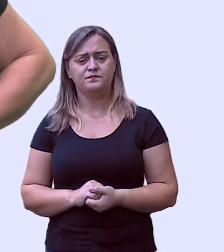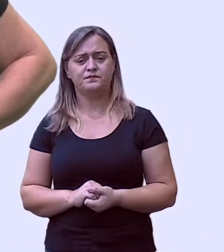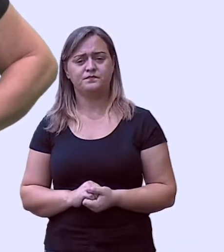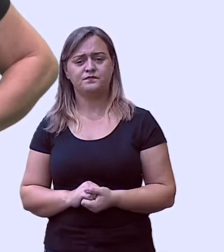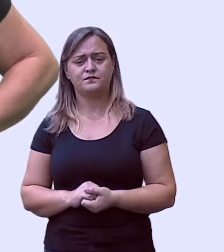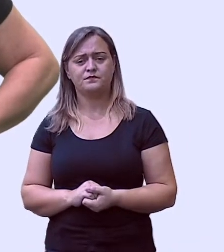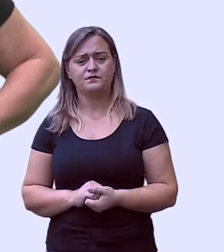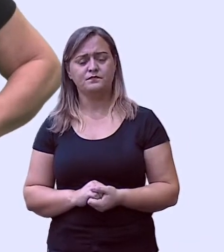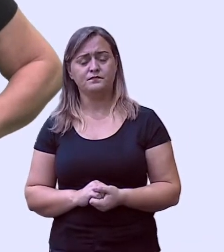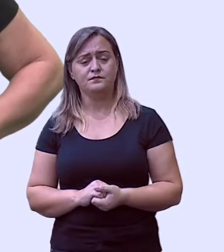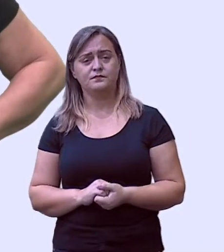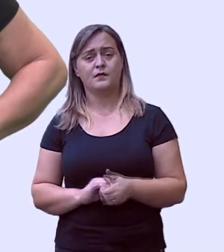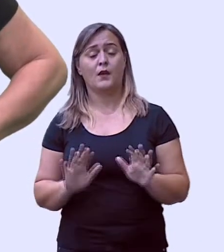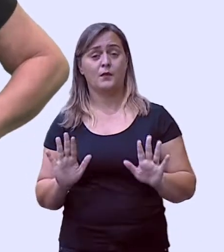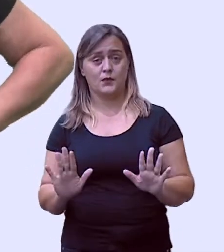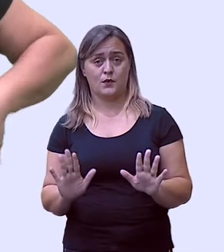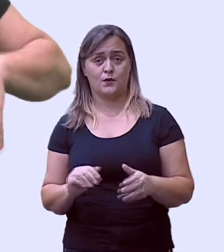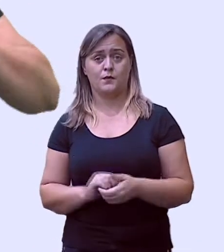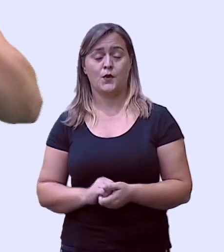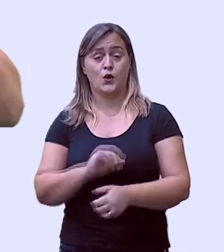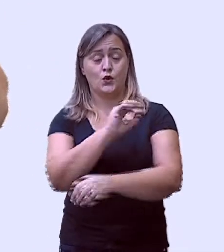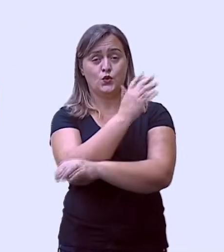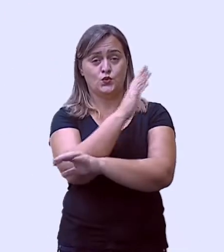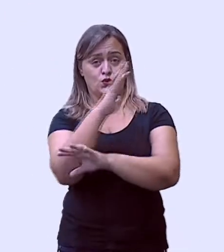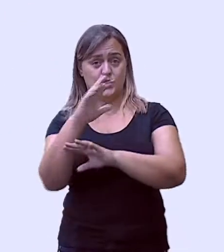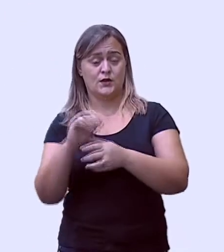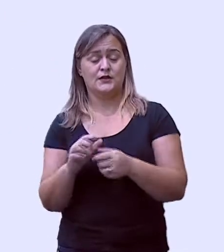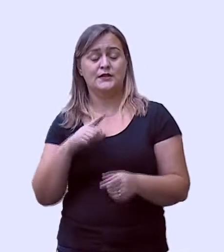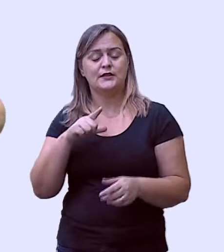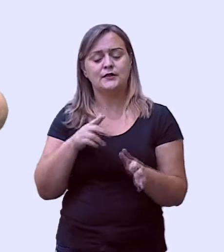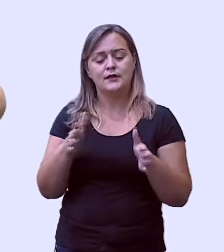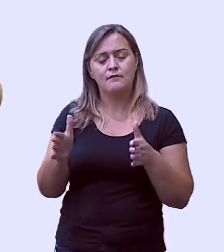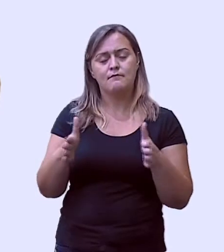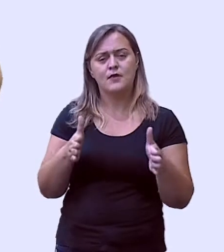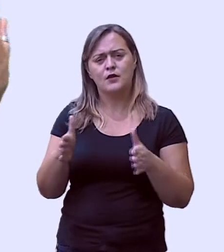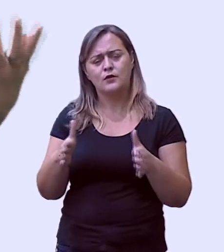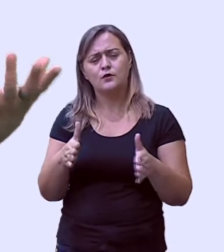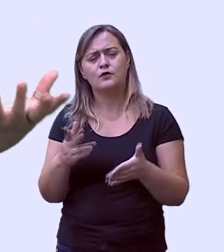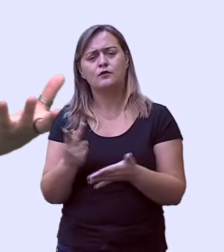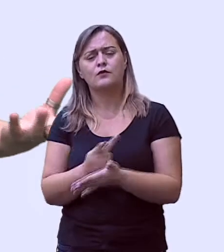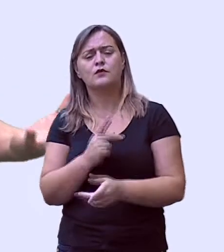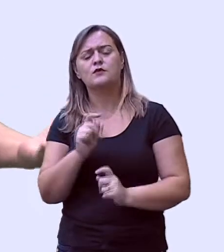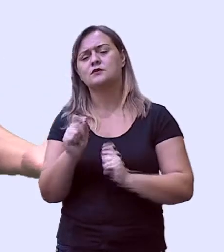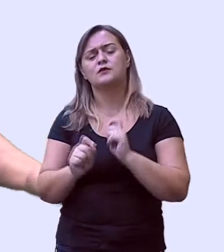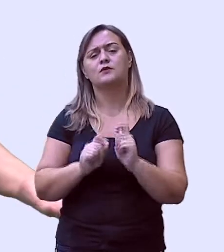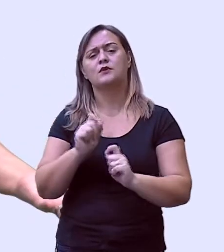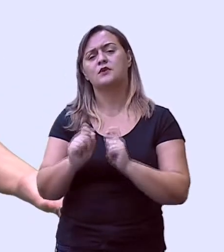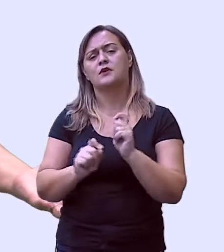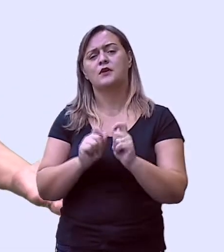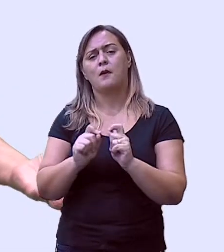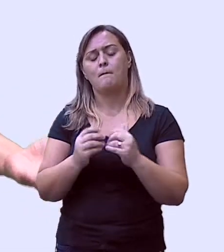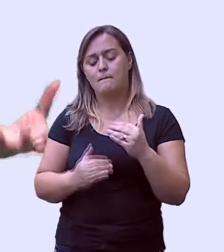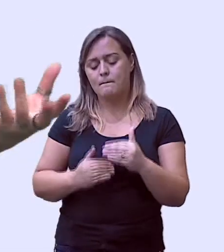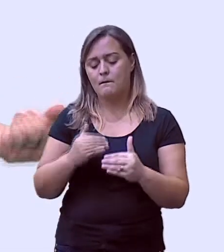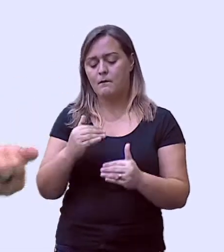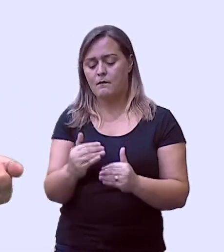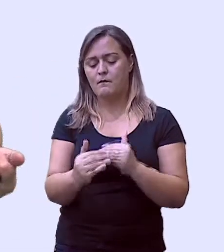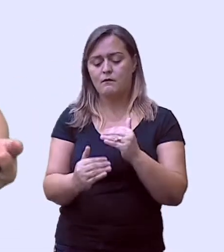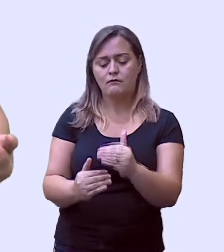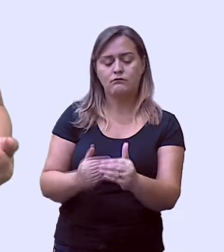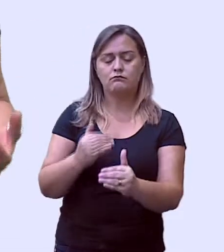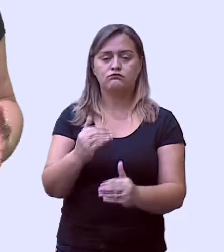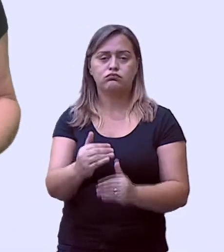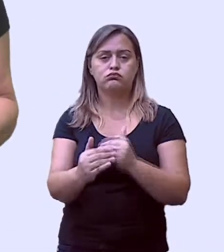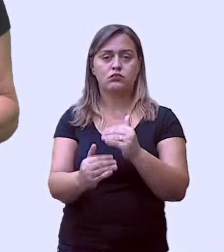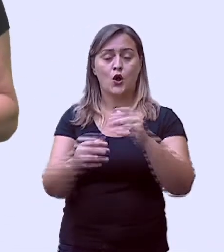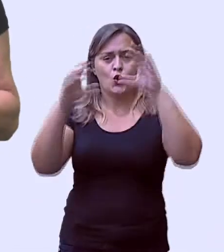existem períodos onde a gente vai ter todo esse processo aí de intensividade das chuvas,